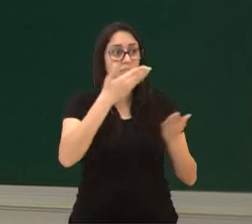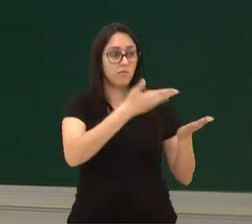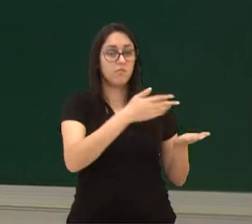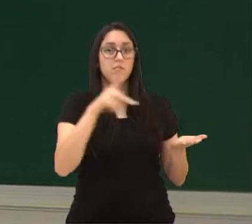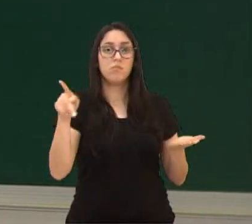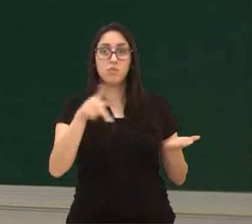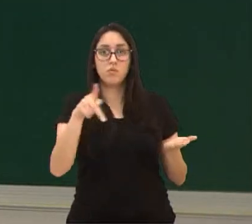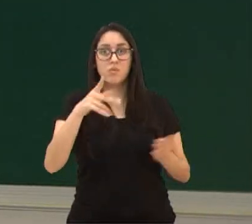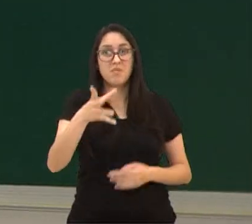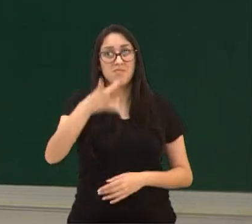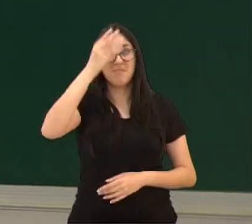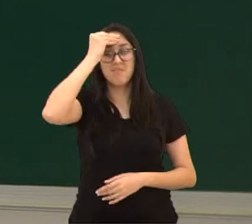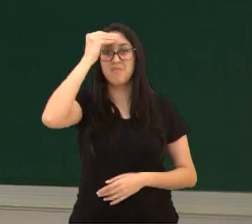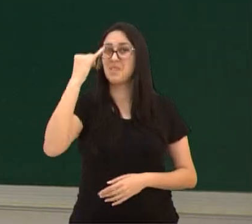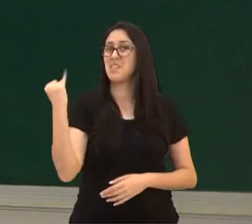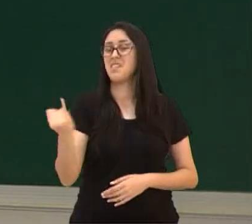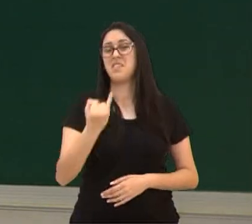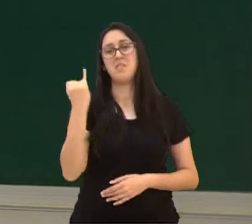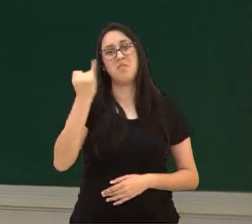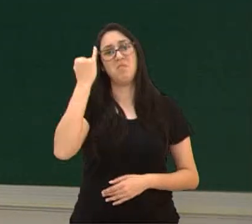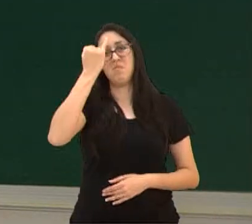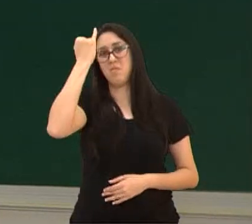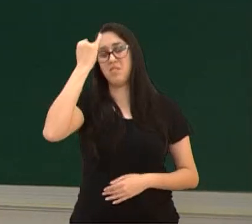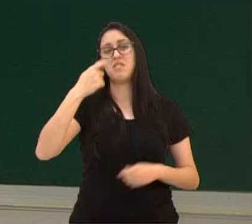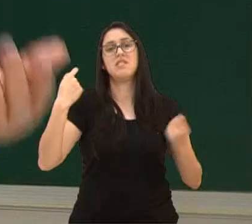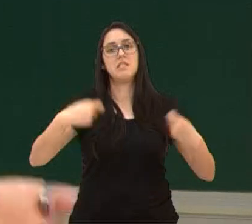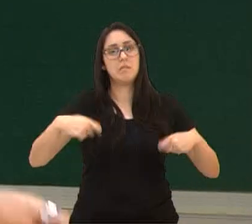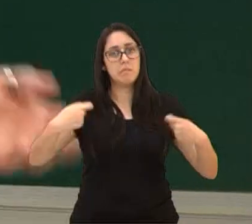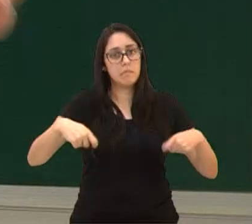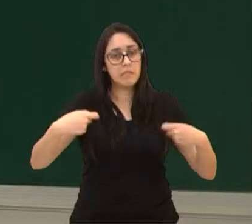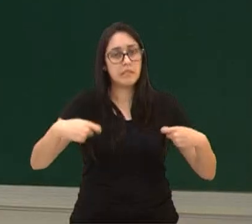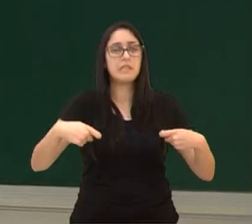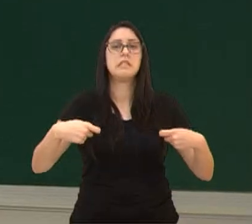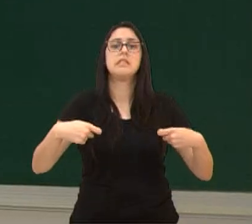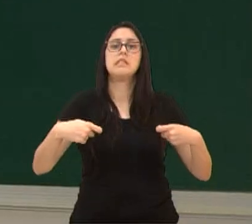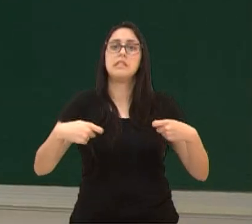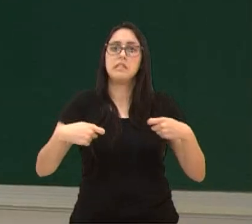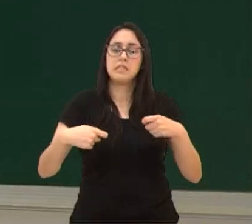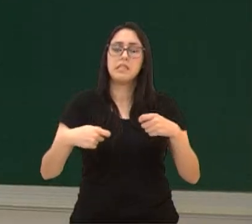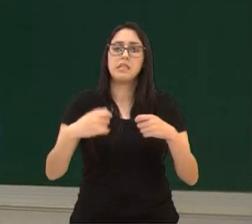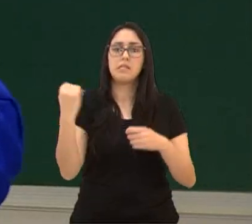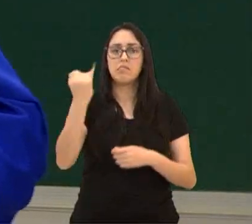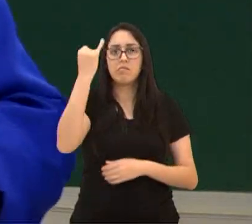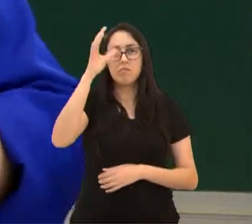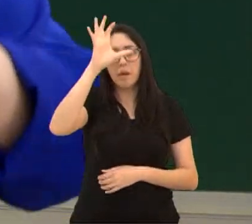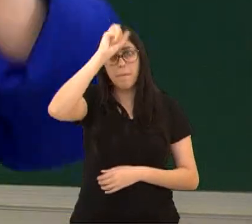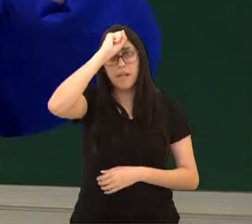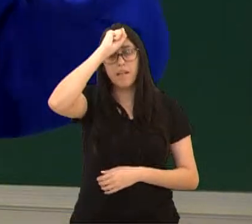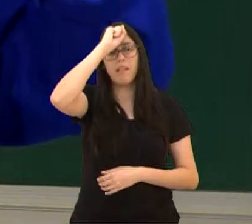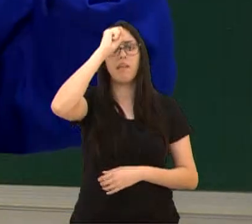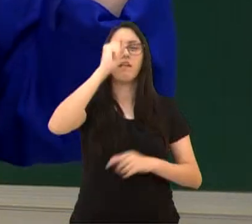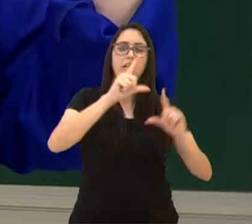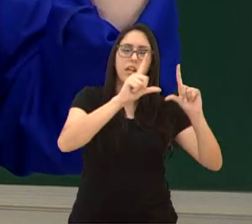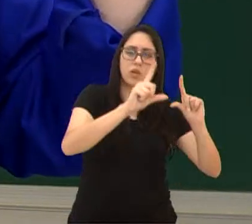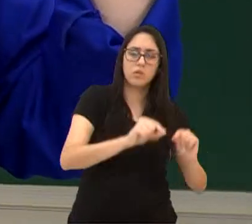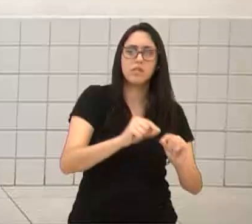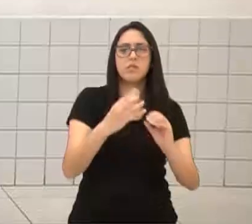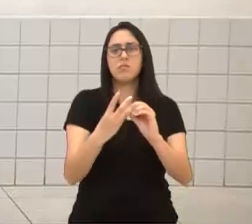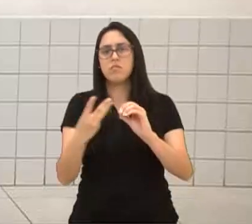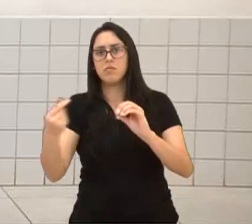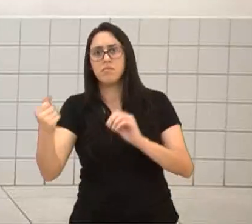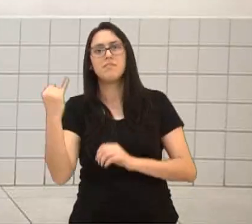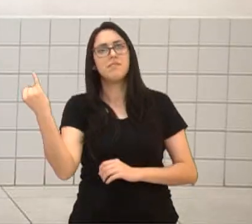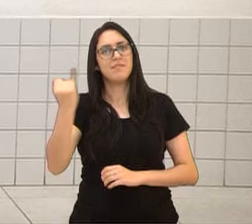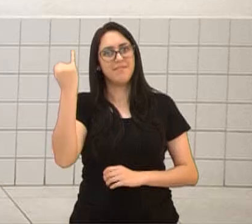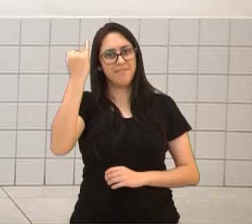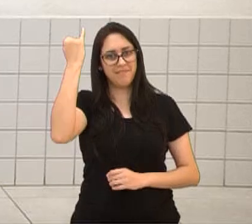eletrólise, tá certo? Porque é trabalhar direto a questão da oxidação e da redução, tá? Quero ver todo mundo estudando, hein? Ai,